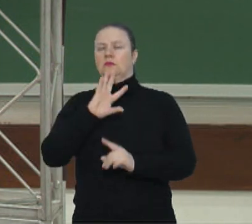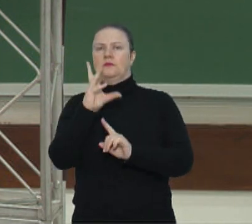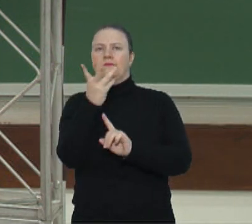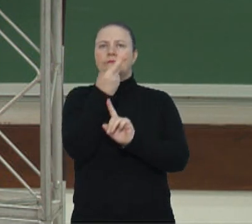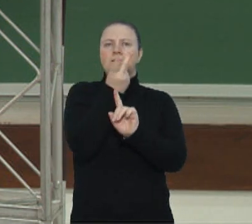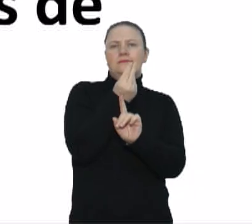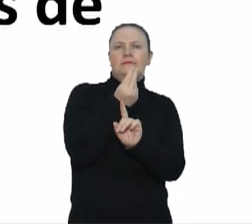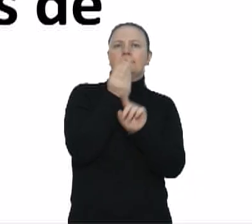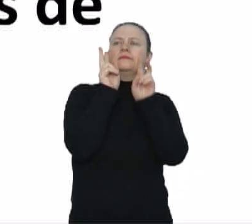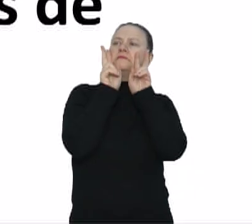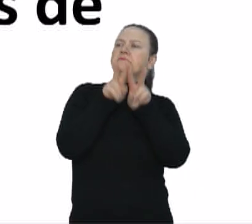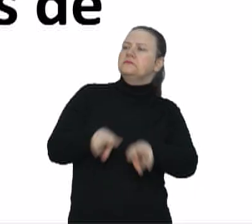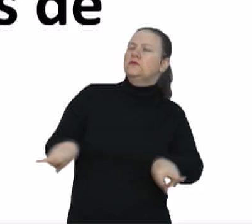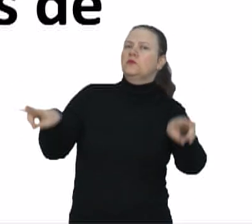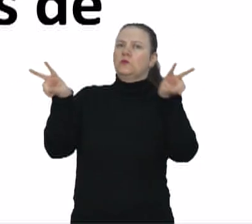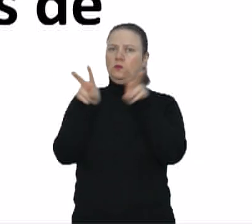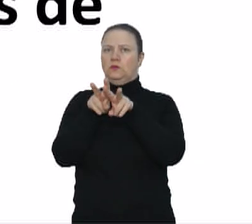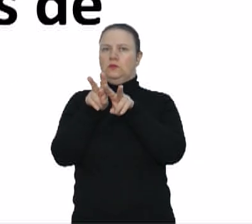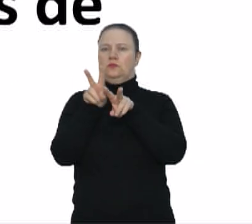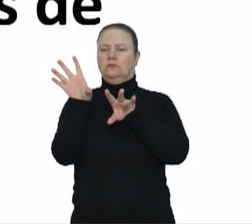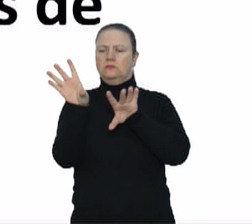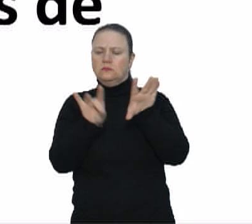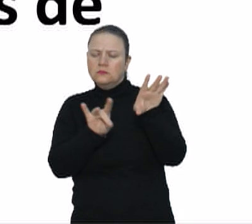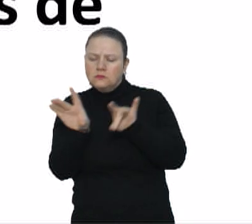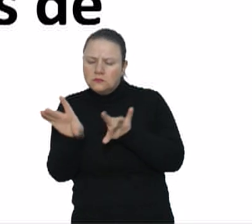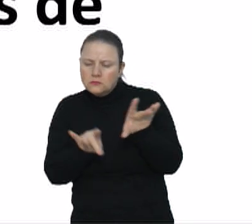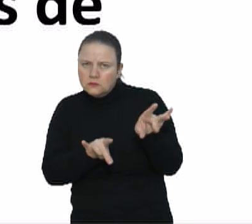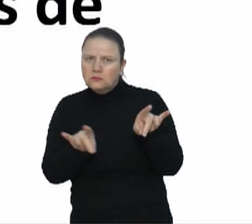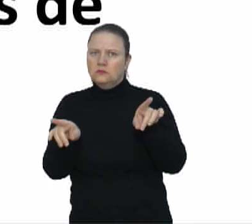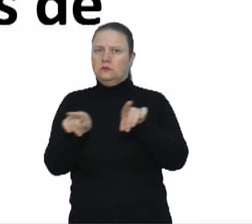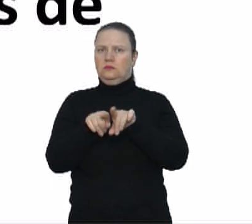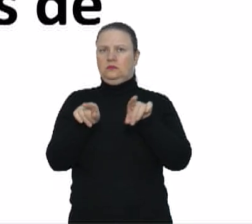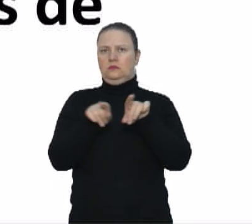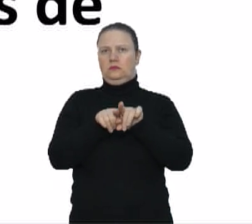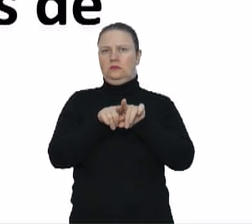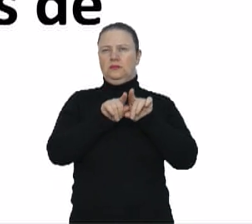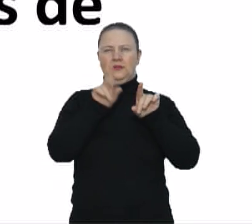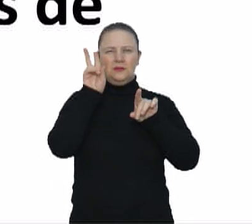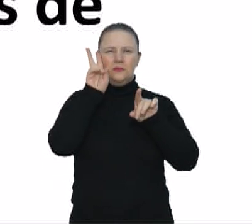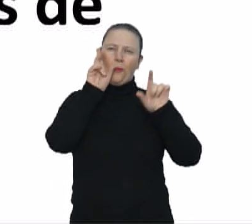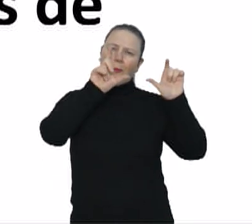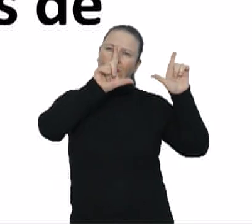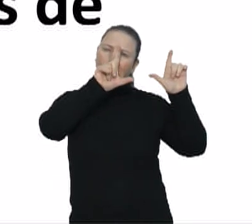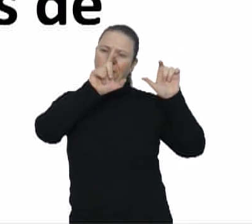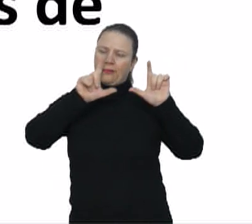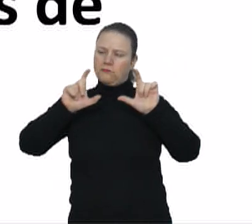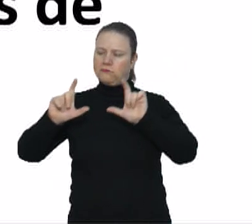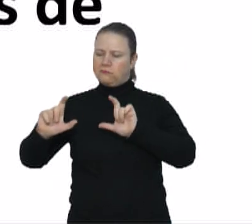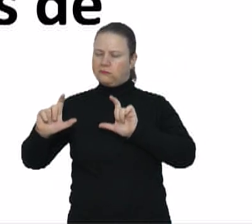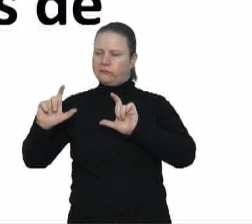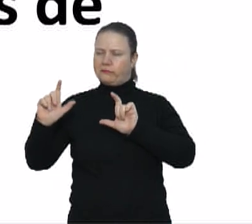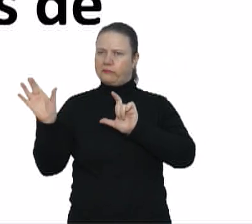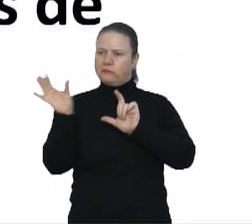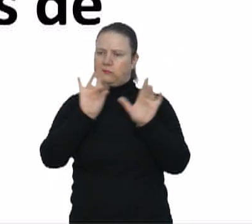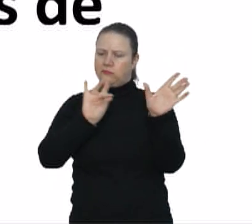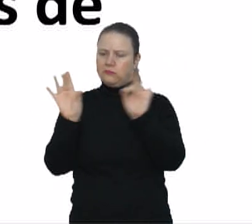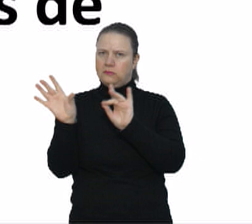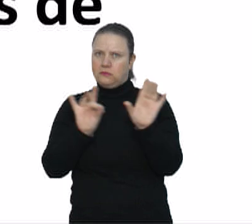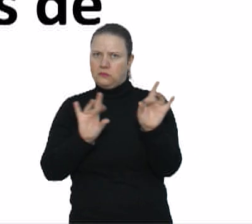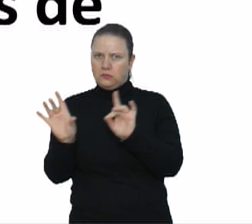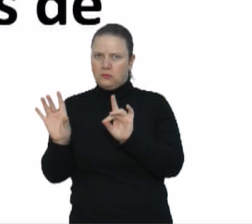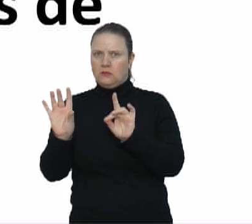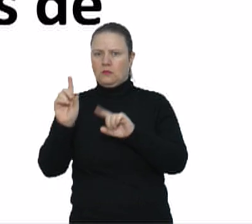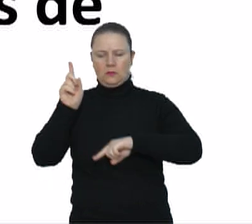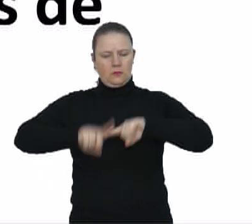visuais, foi a colagem e a fotocolagem e a assemblagem. E a ideia é que